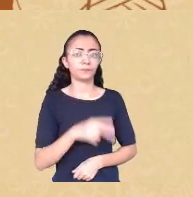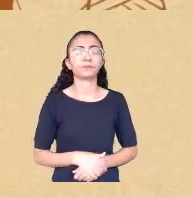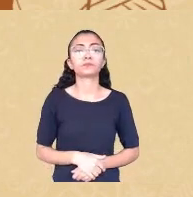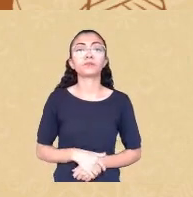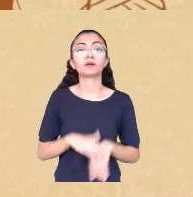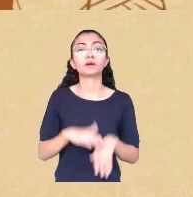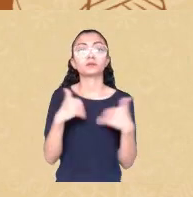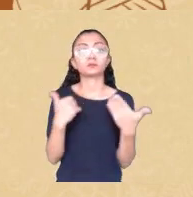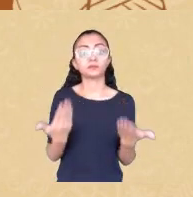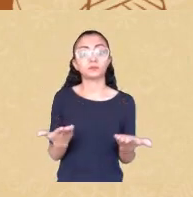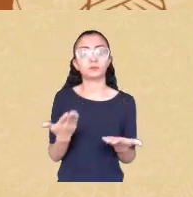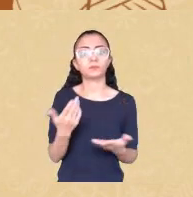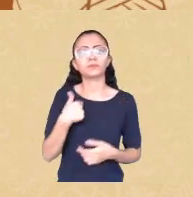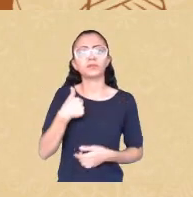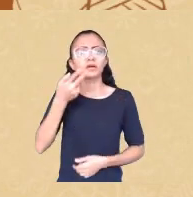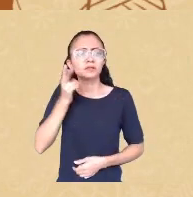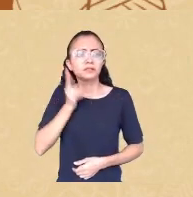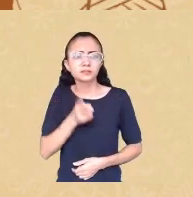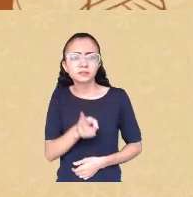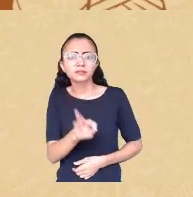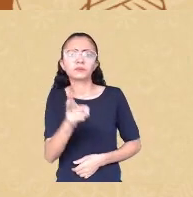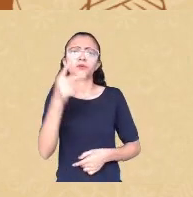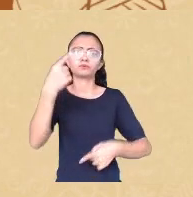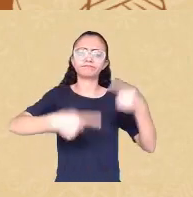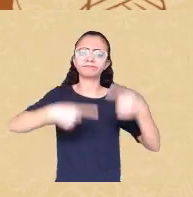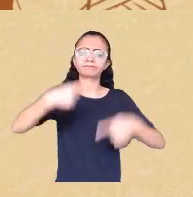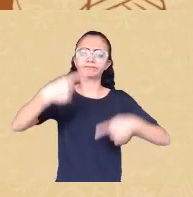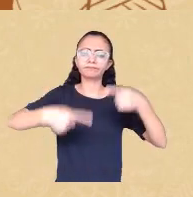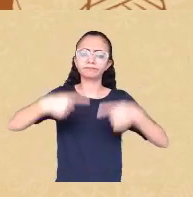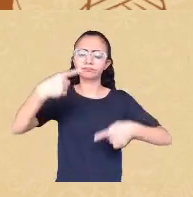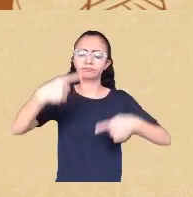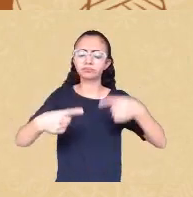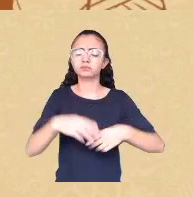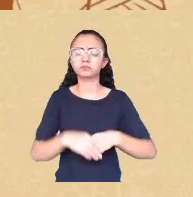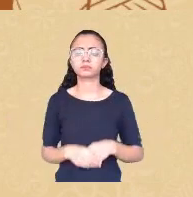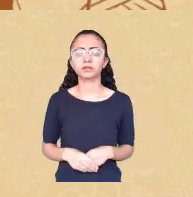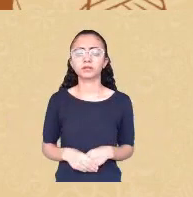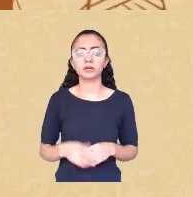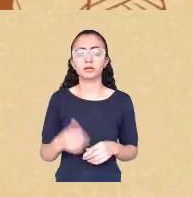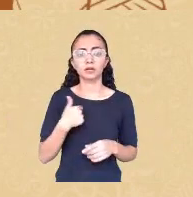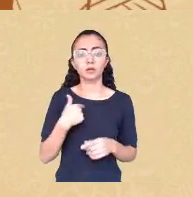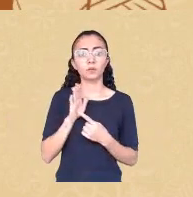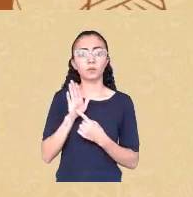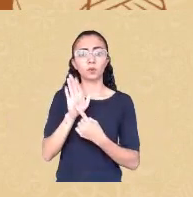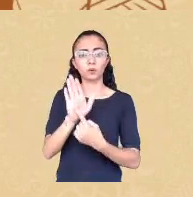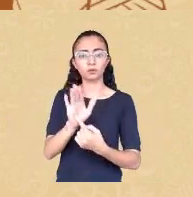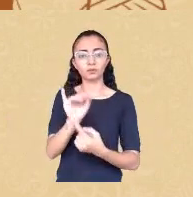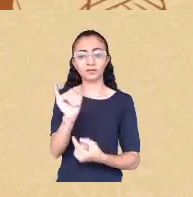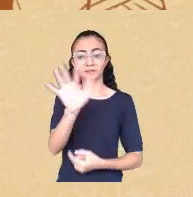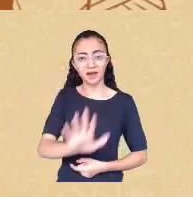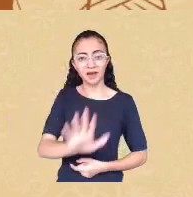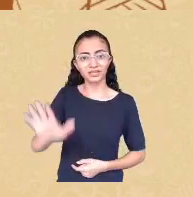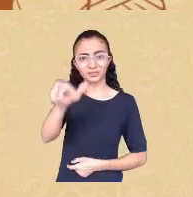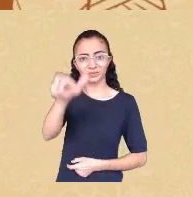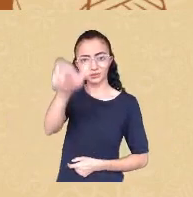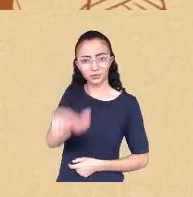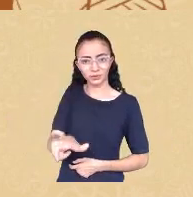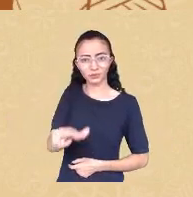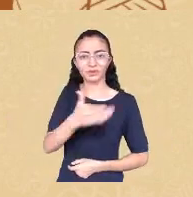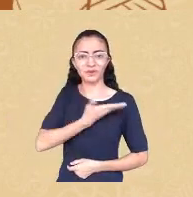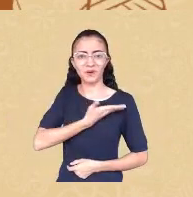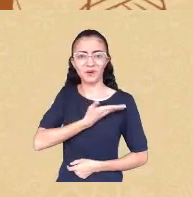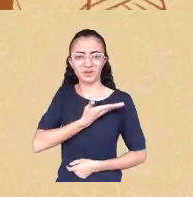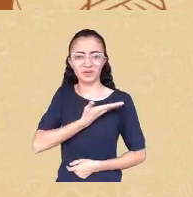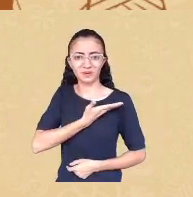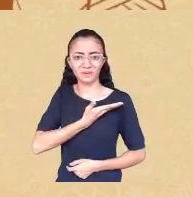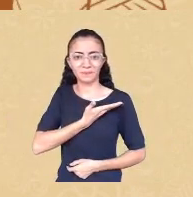sempre que eu trago essa discussão, eu trago a imagem da colega, até um dia eu vou ter que conhecer ela, que é a colega que trabalha na Colungub,